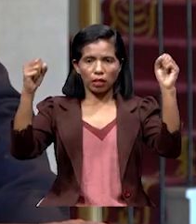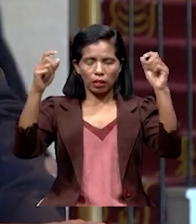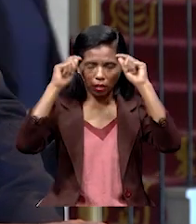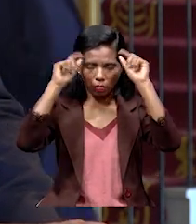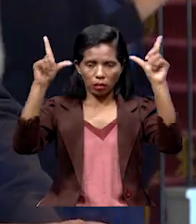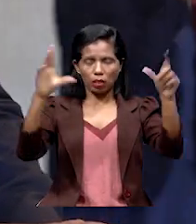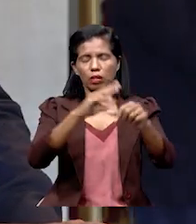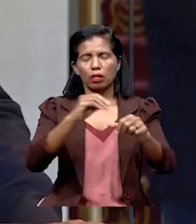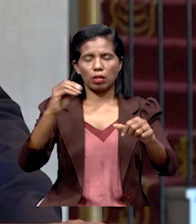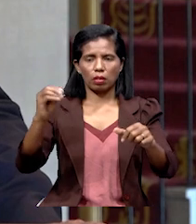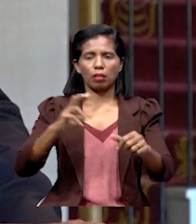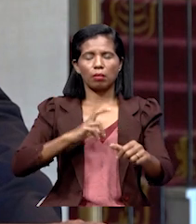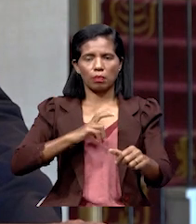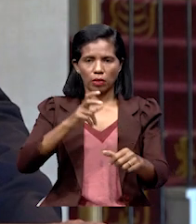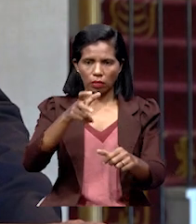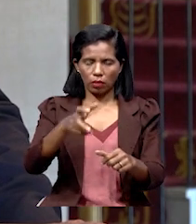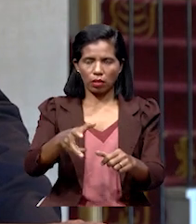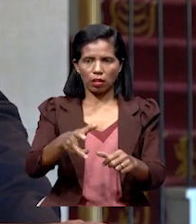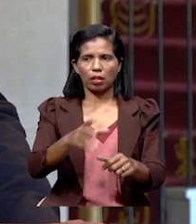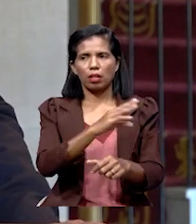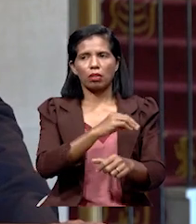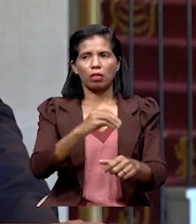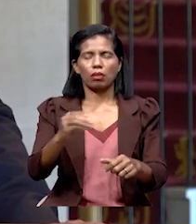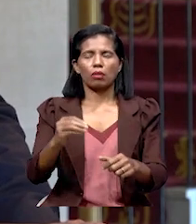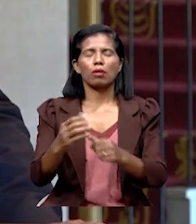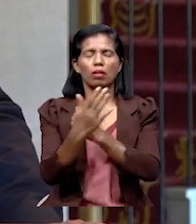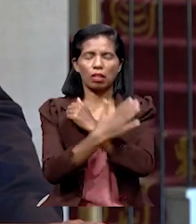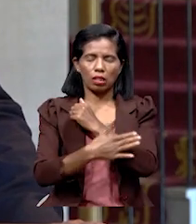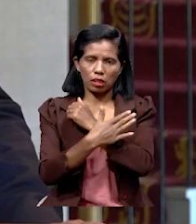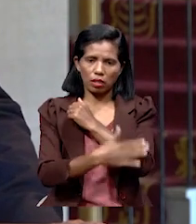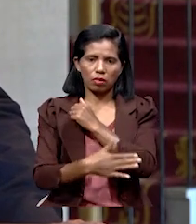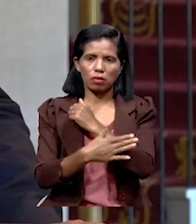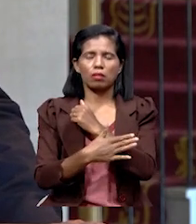é uma relação de países irmãos